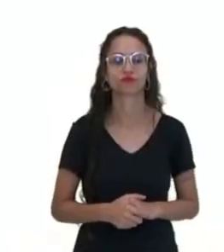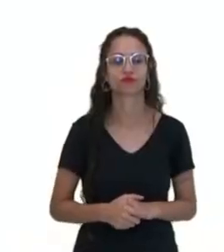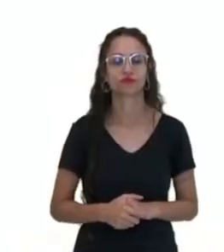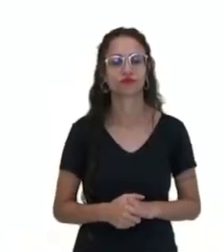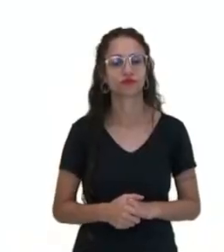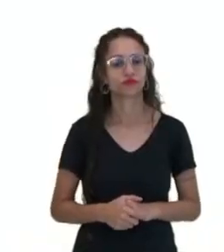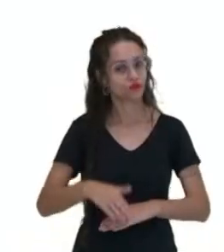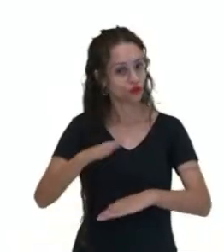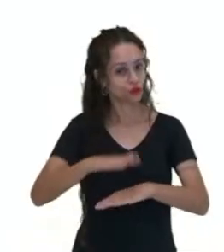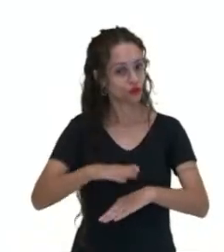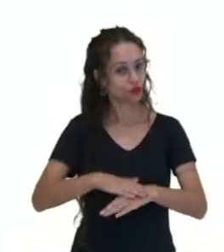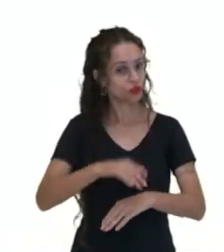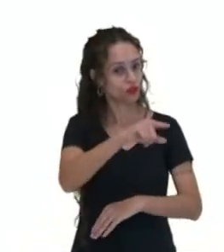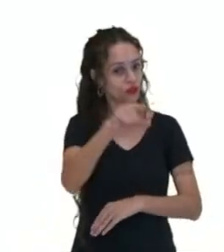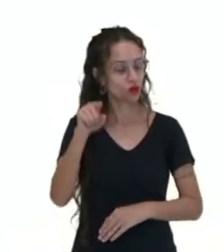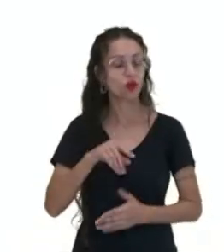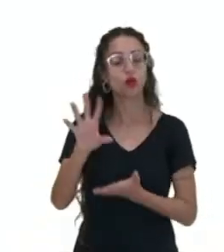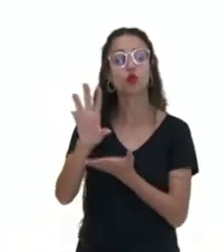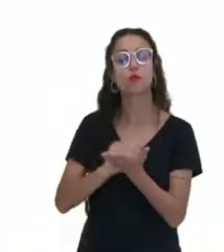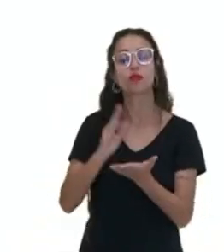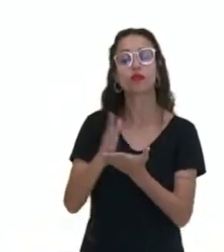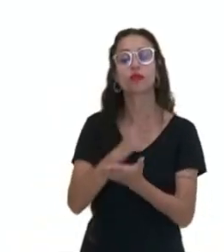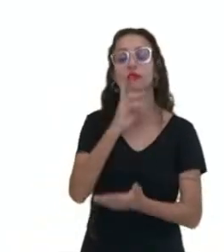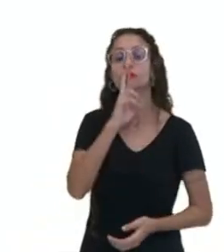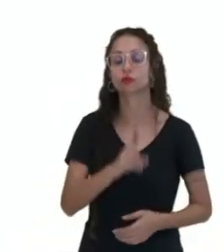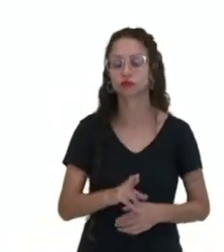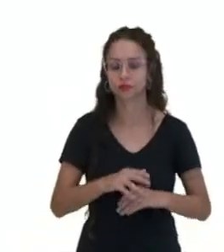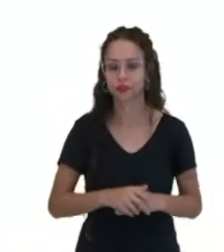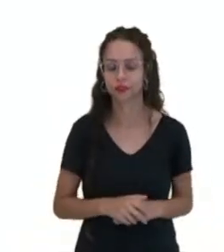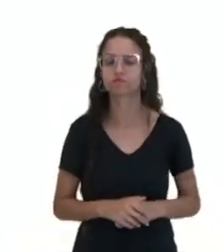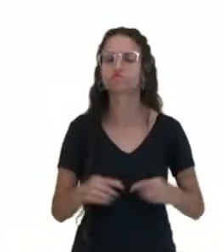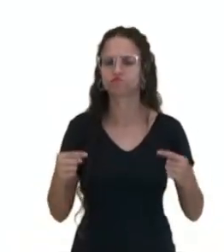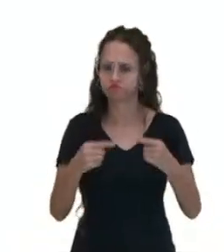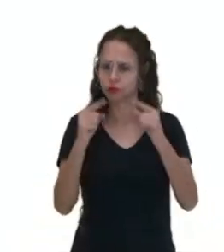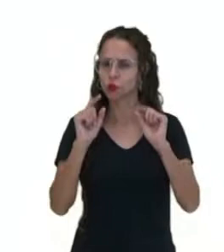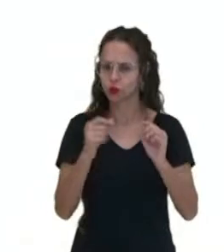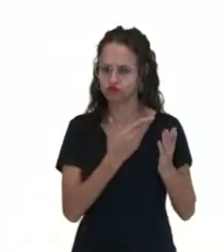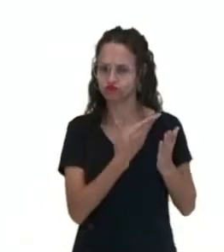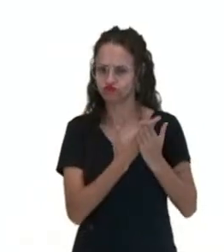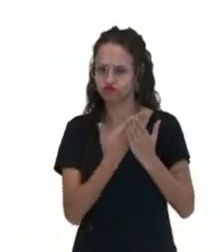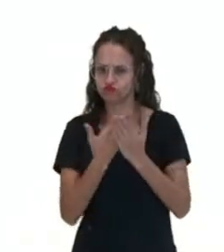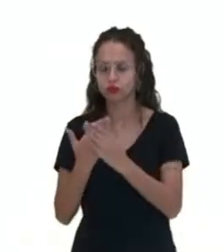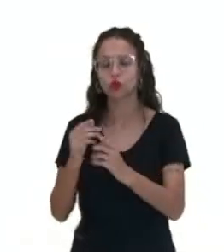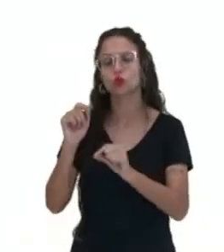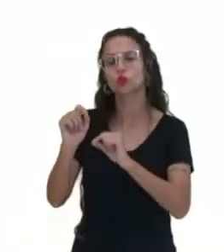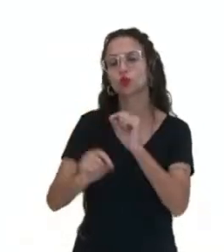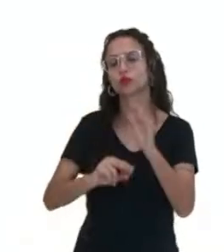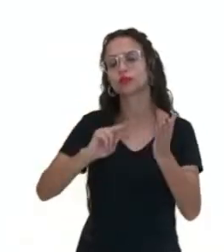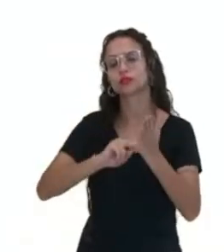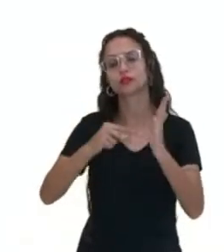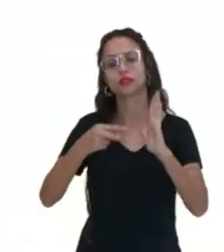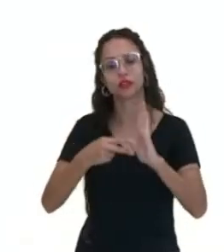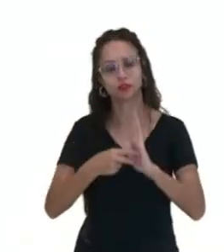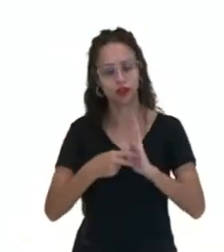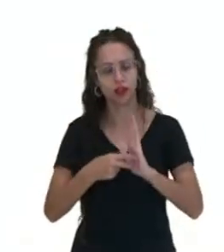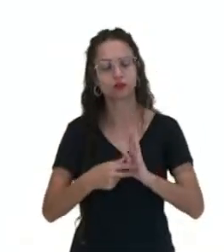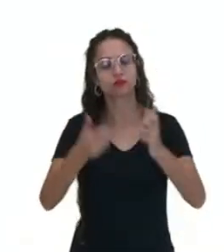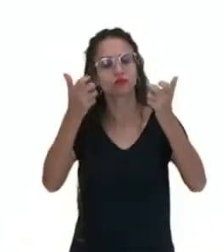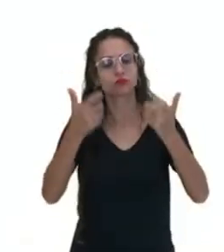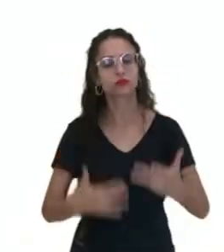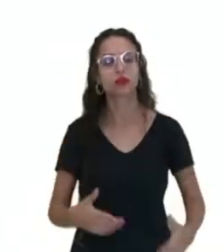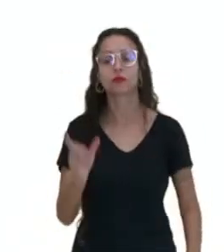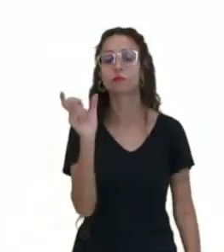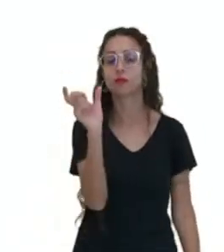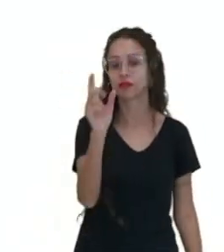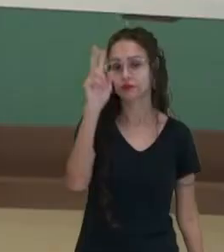Agora é com vocês, galerinha do sexto ano, copiem seu caderno e respondam. De acordo com o nosso estudo, quais os significados e definições que a